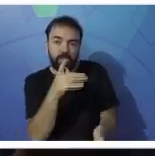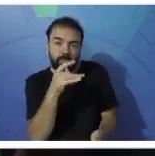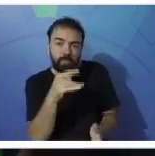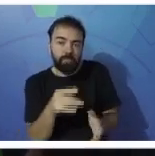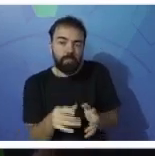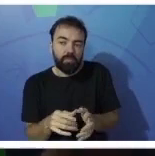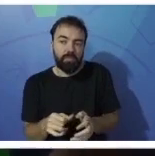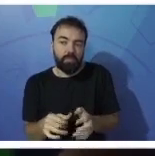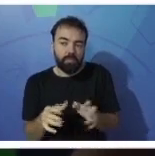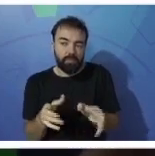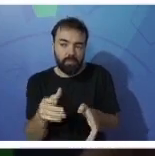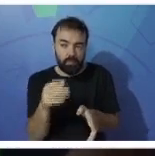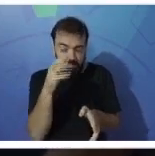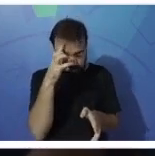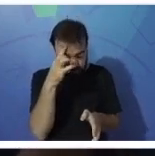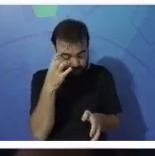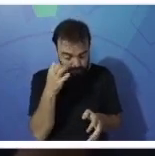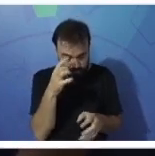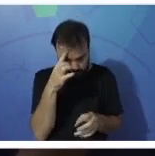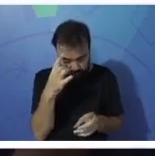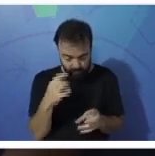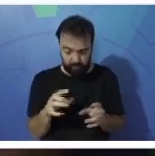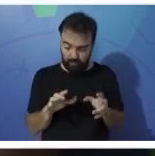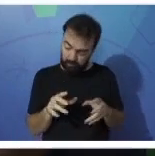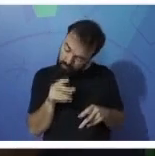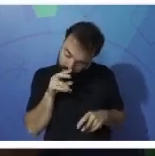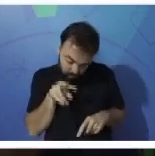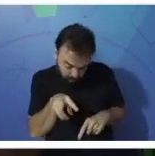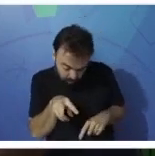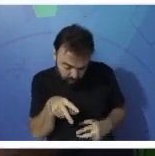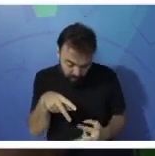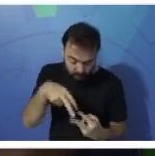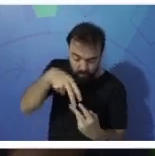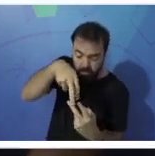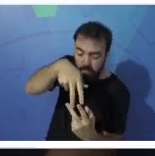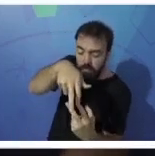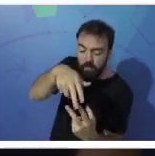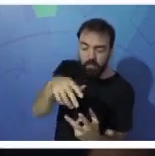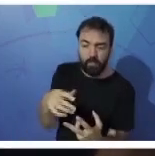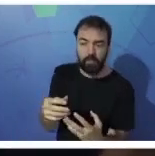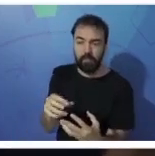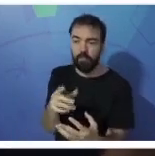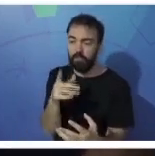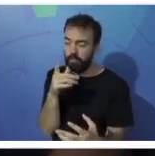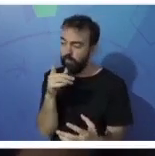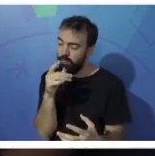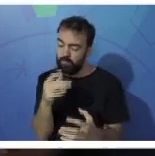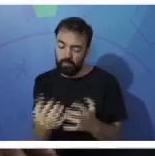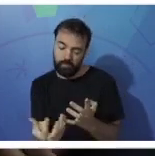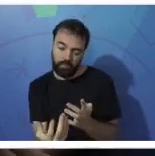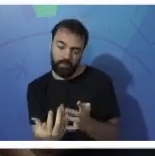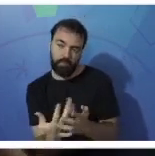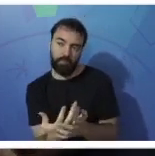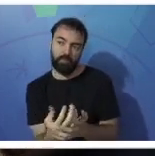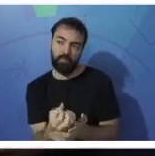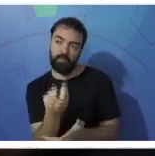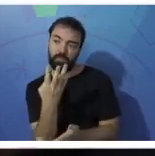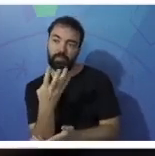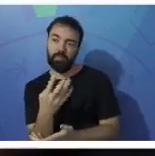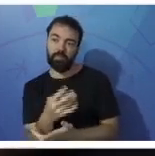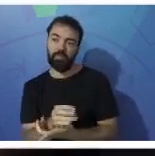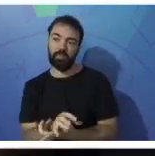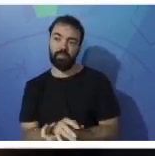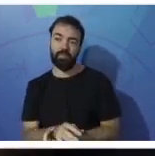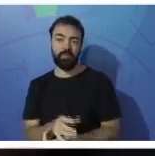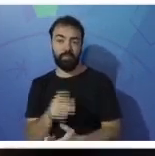da casa, ele provavelmente parou e viu a sua sombra refletida na água. Ah, né? Lembra